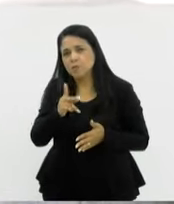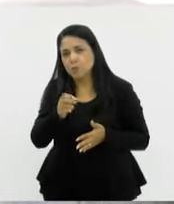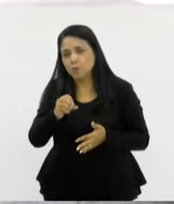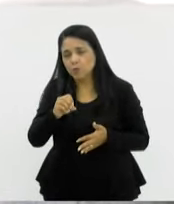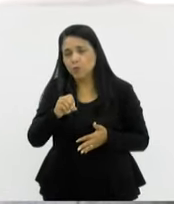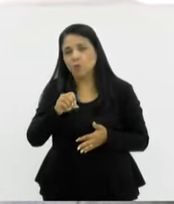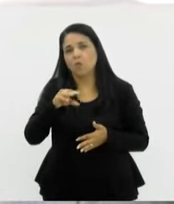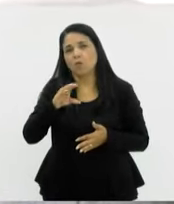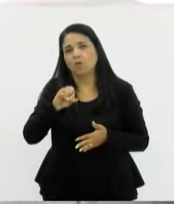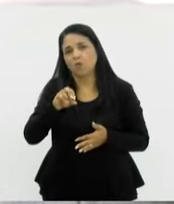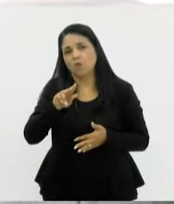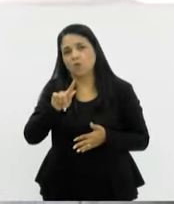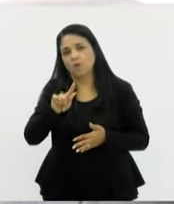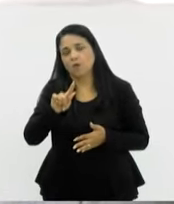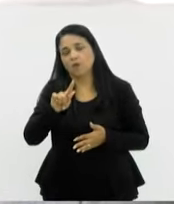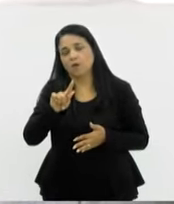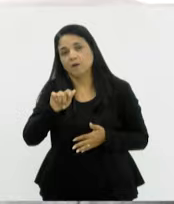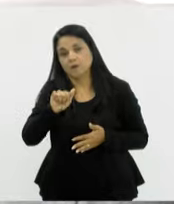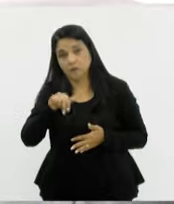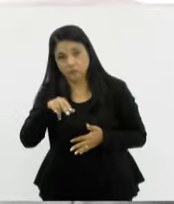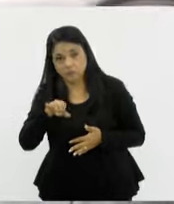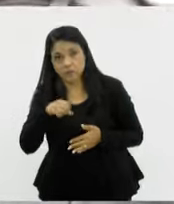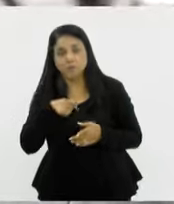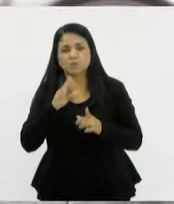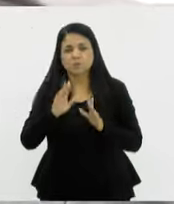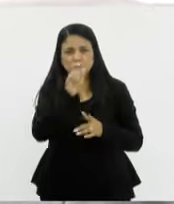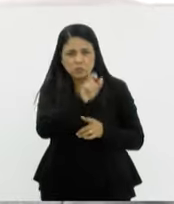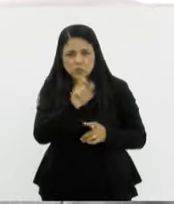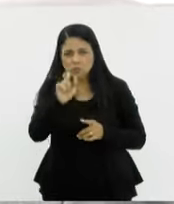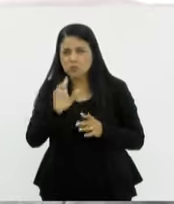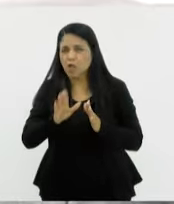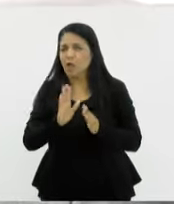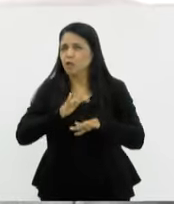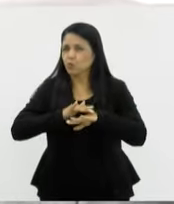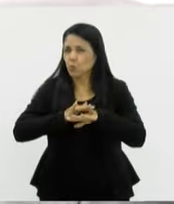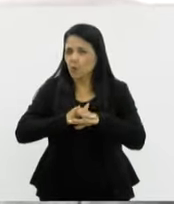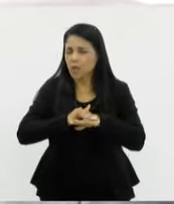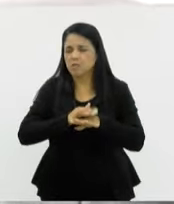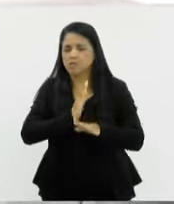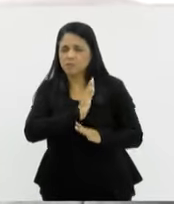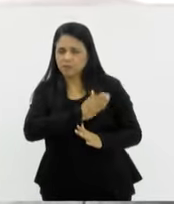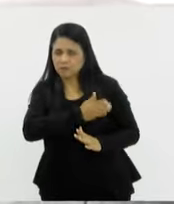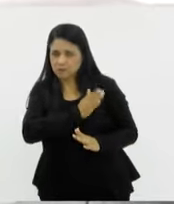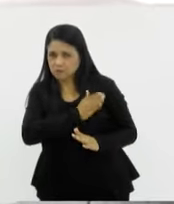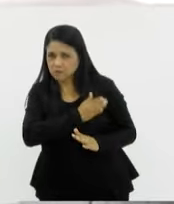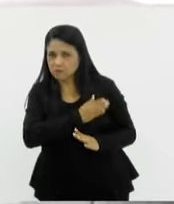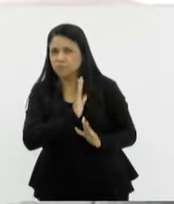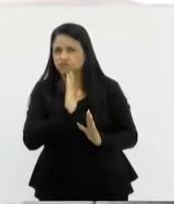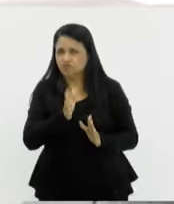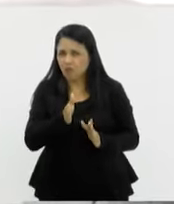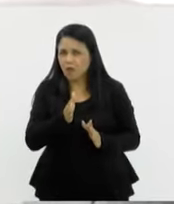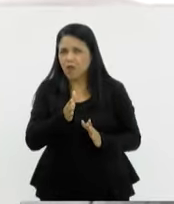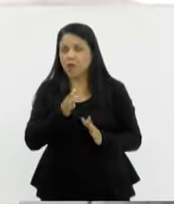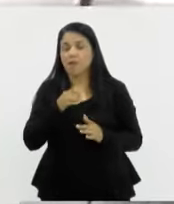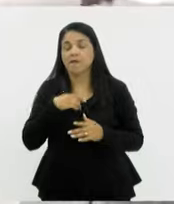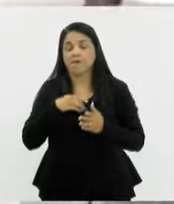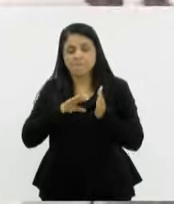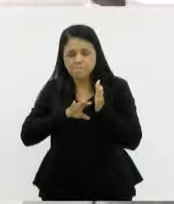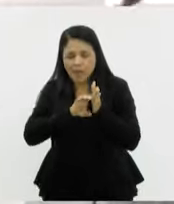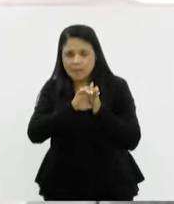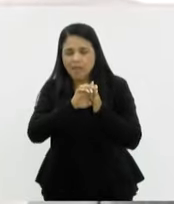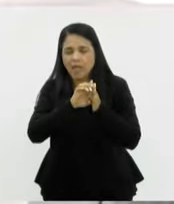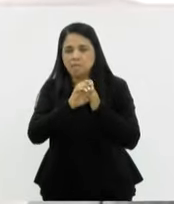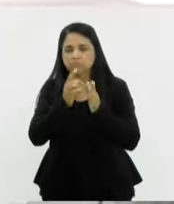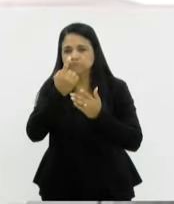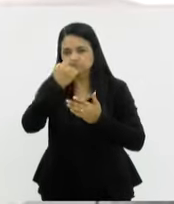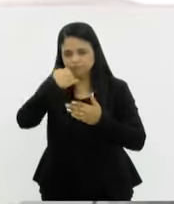pessoas que já têm essa predisposição a certas doenças, como essas doenças cardíacas, uma vez que uma bactéria dessa cai na corrente